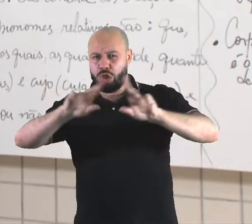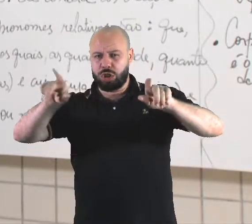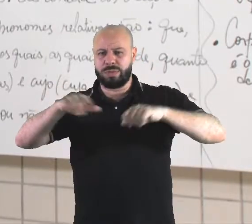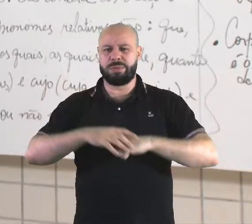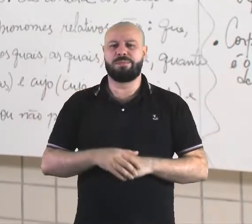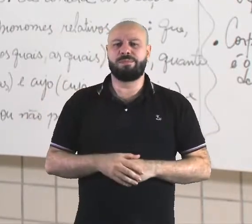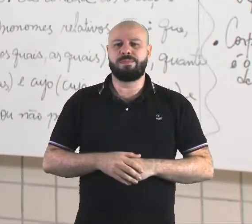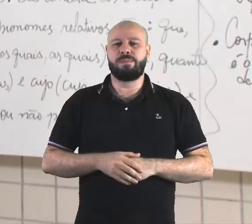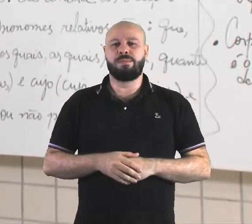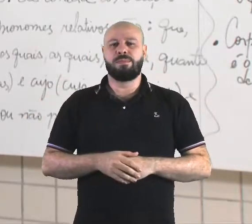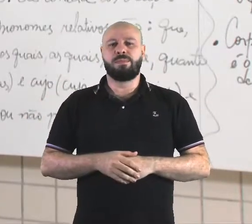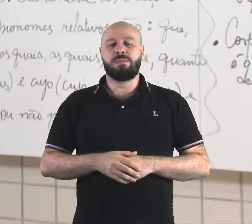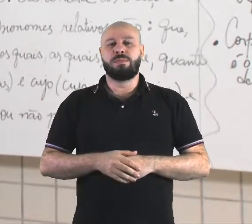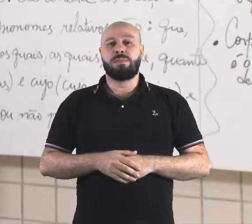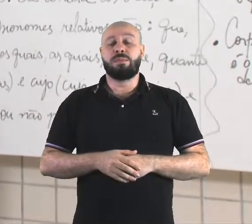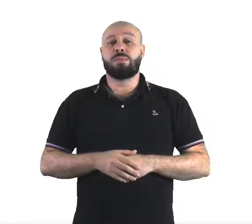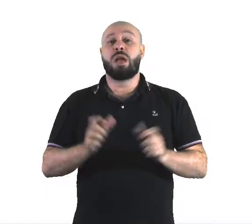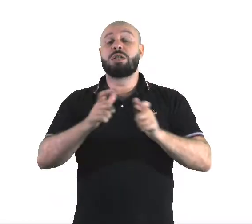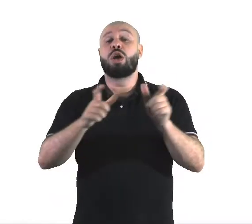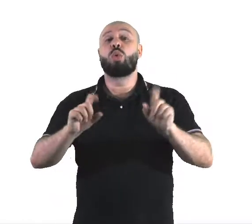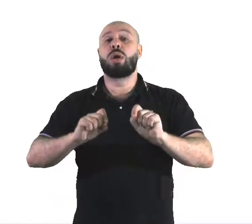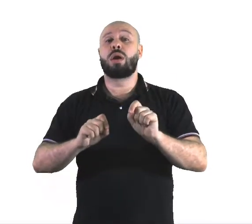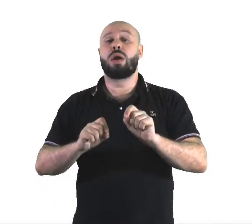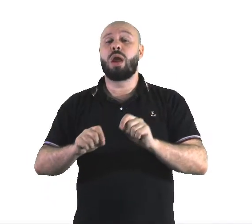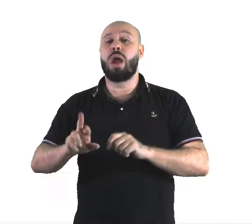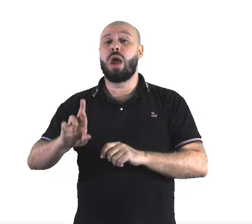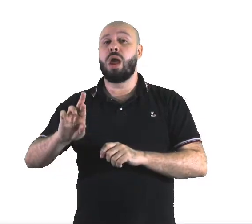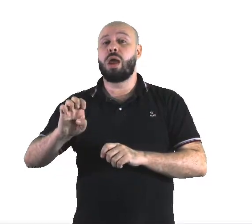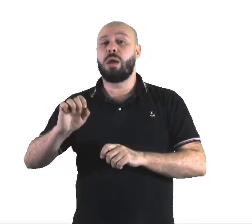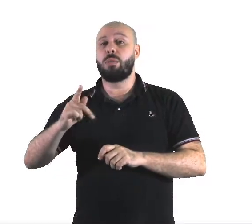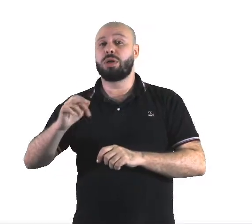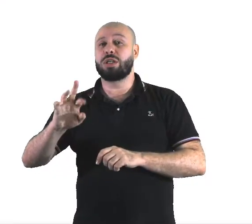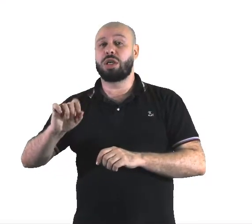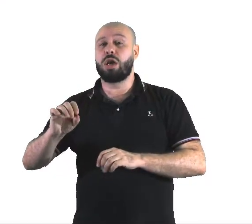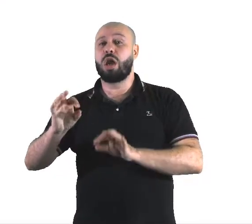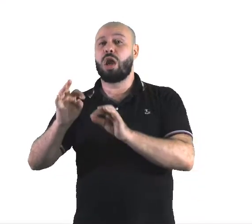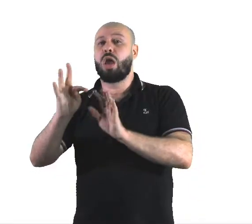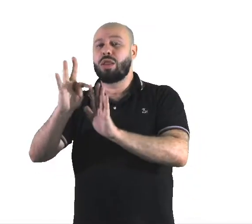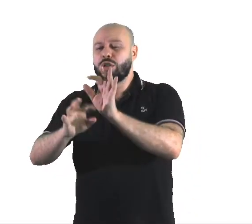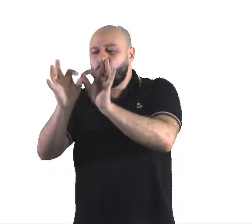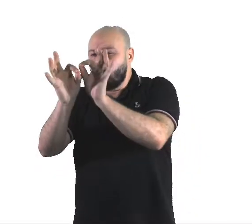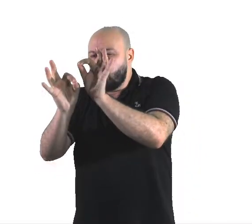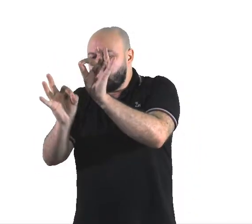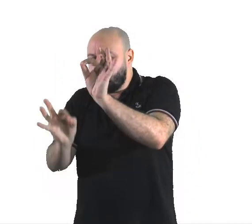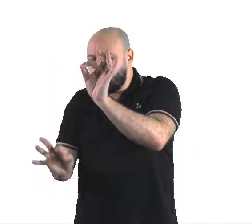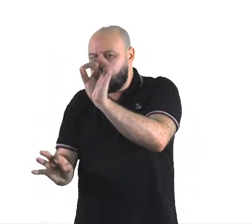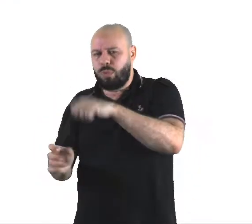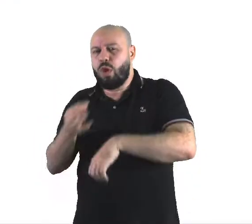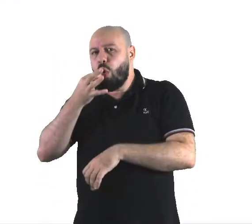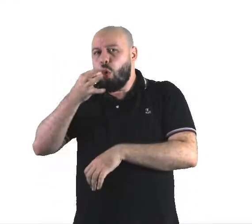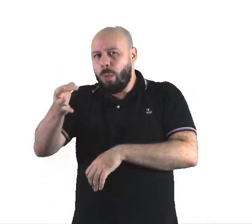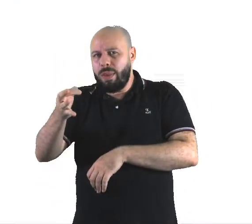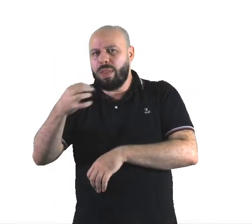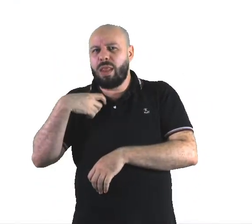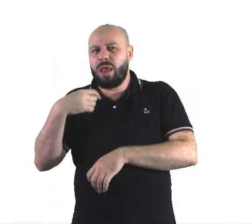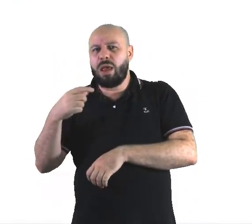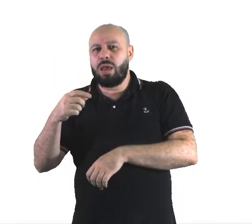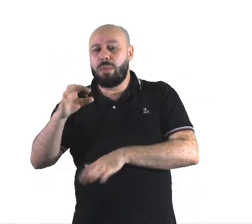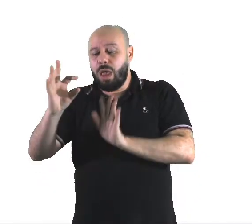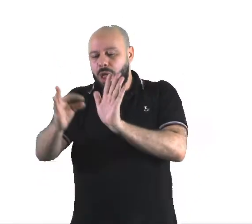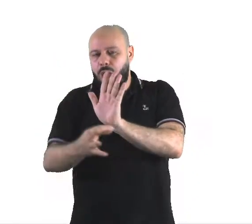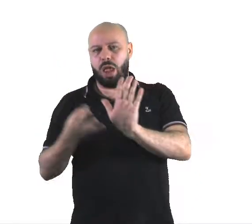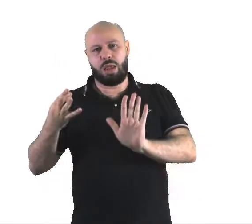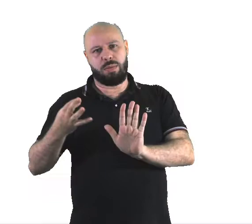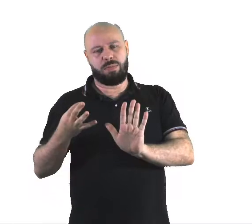apresentam diferenças. Geralmente, as reportagens são textos mais longos, opinativos e assinados